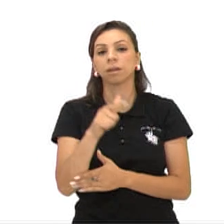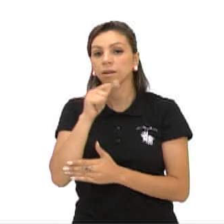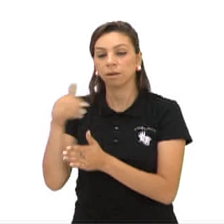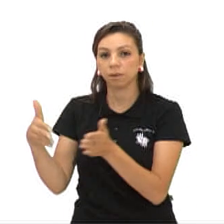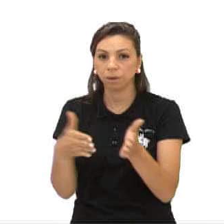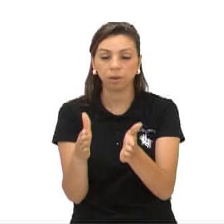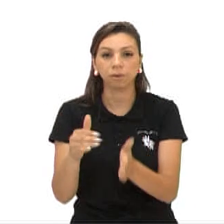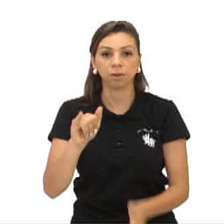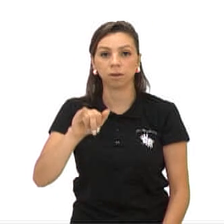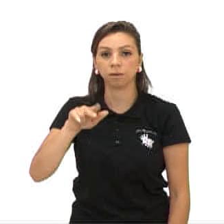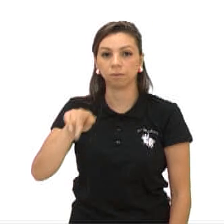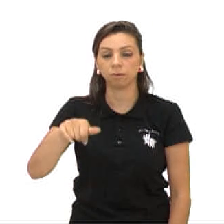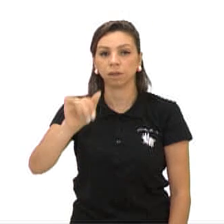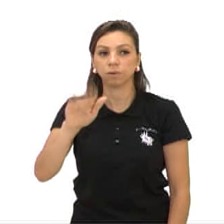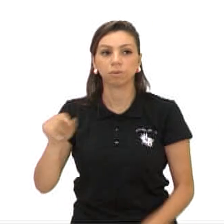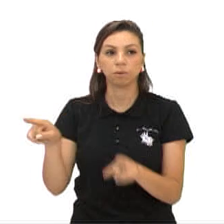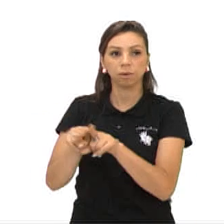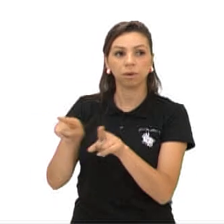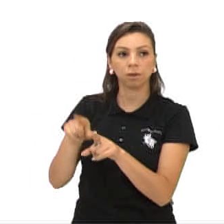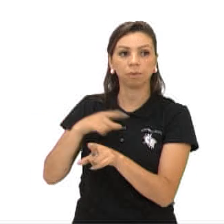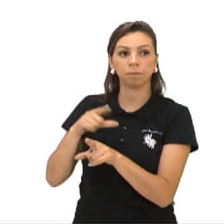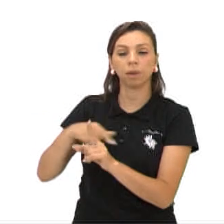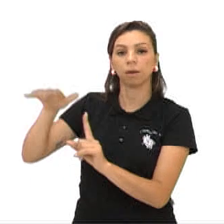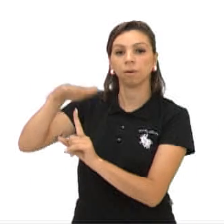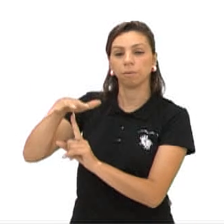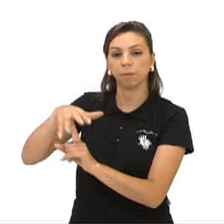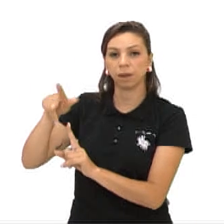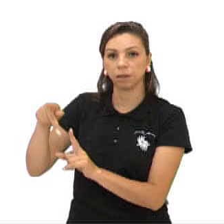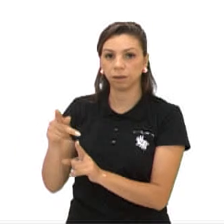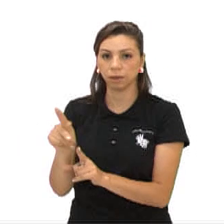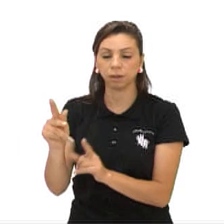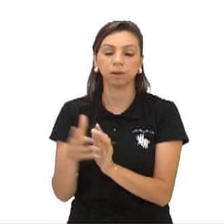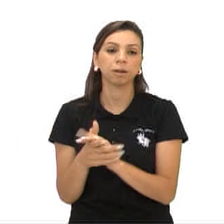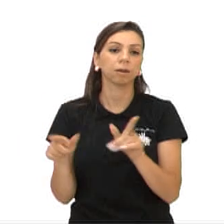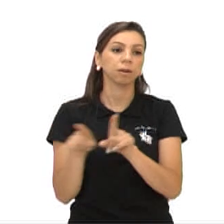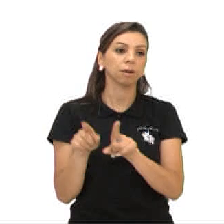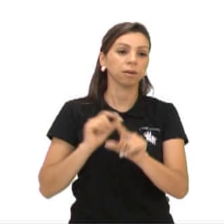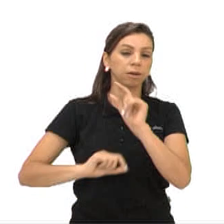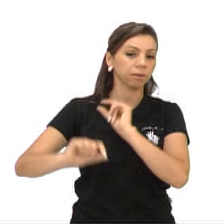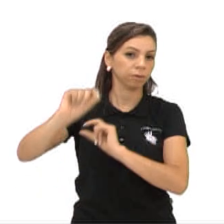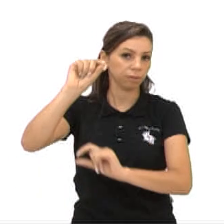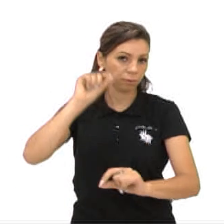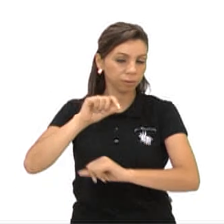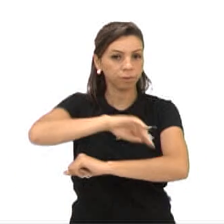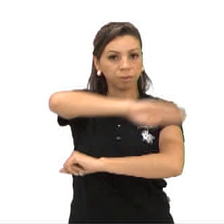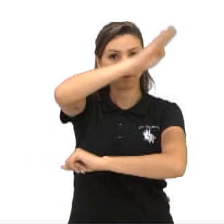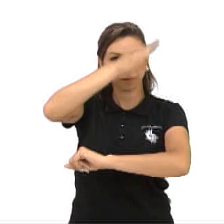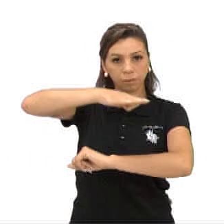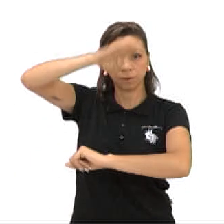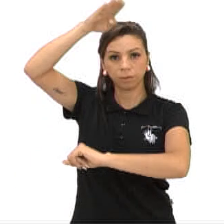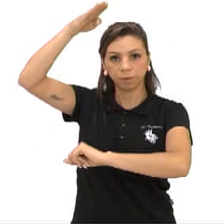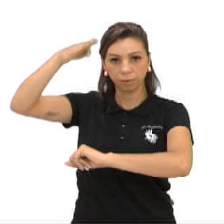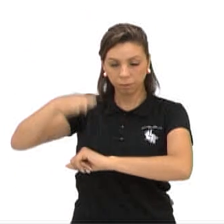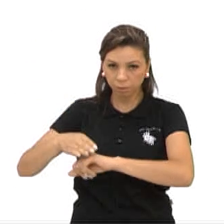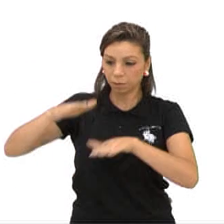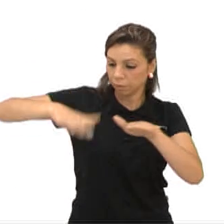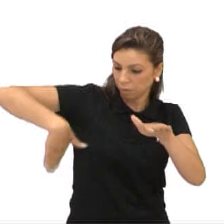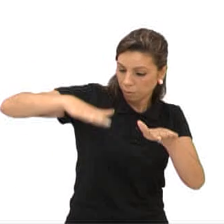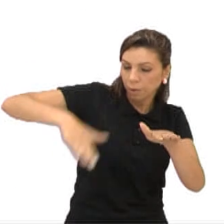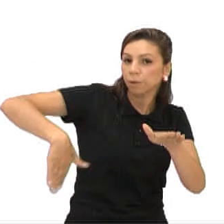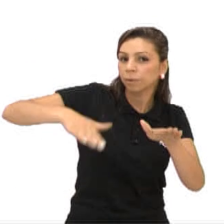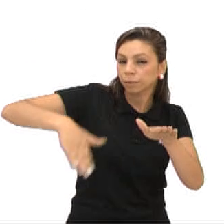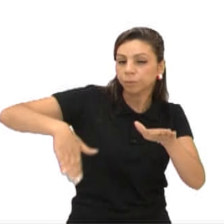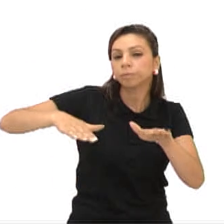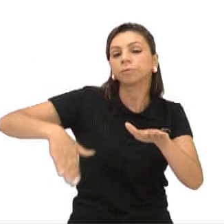estado do Paraná e os estados vizinhos. E item 4, o relevo acidentado da Serra do Mar é um dos fatores